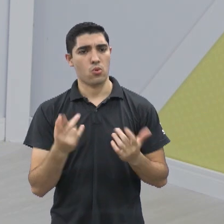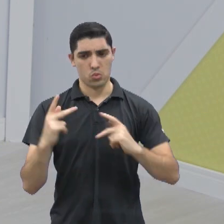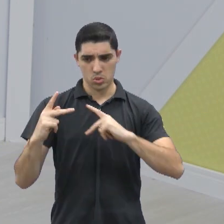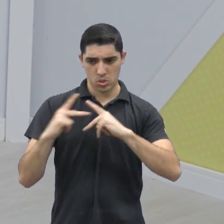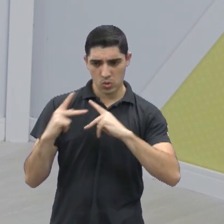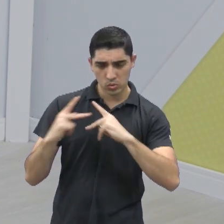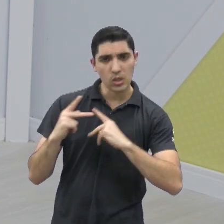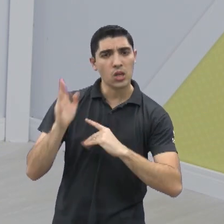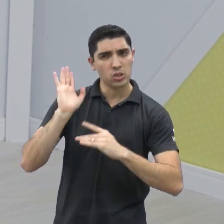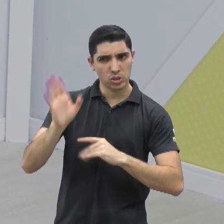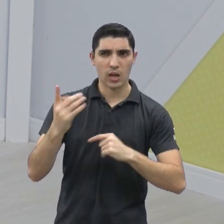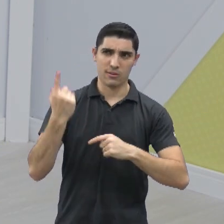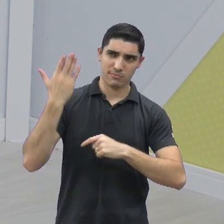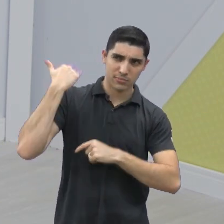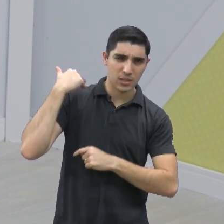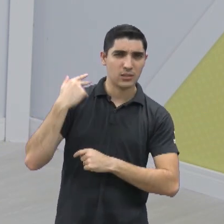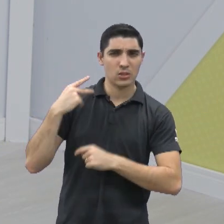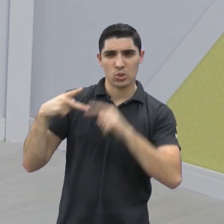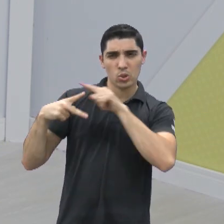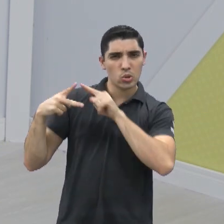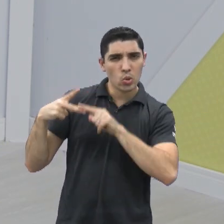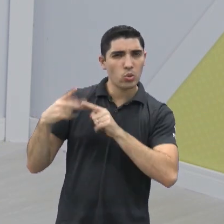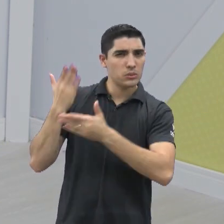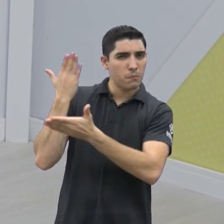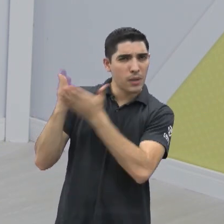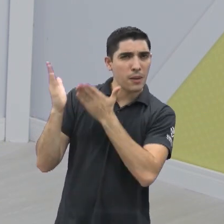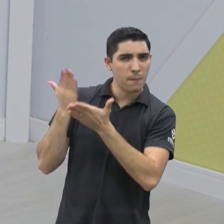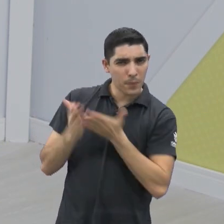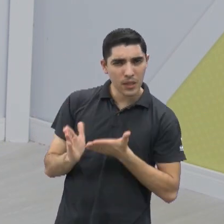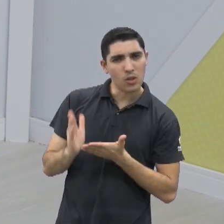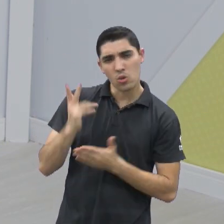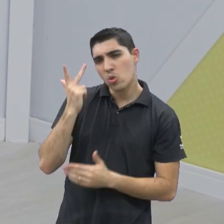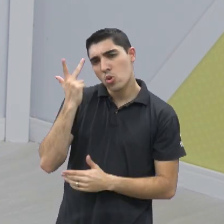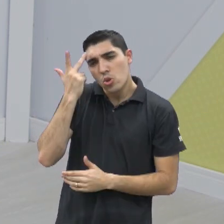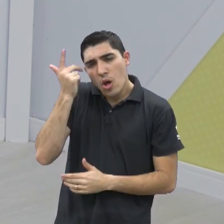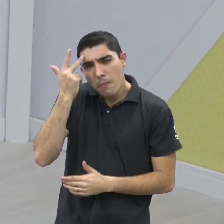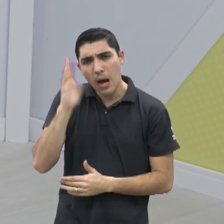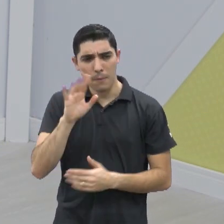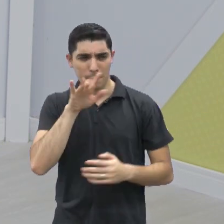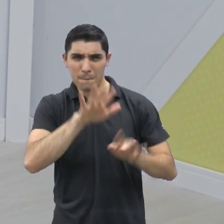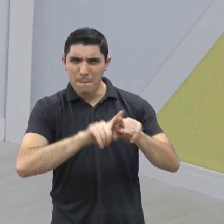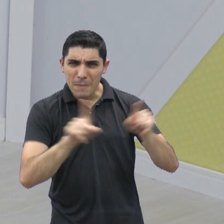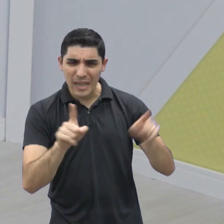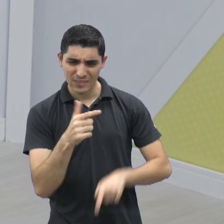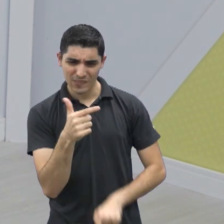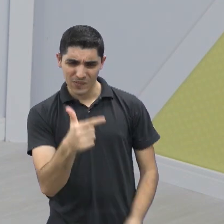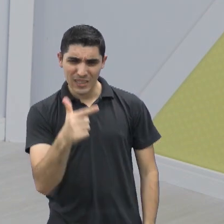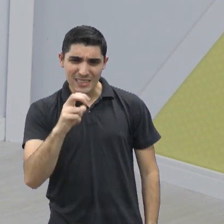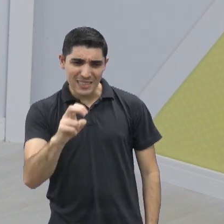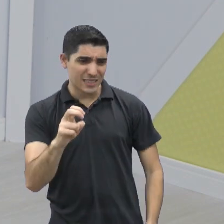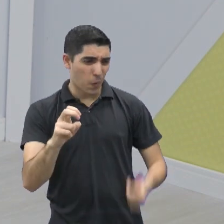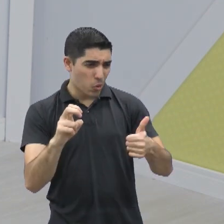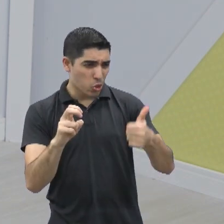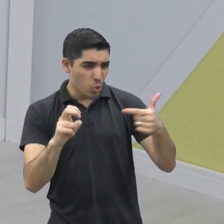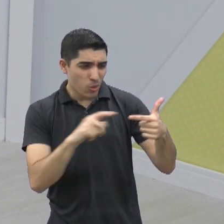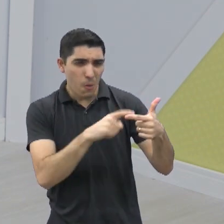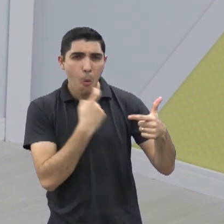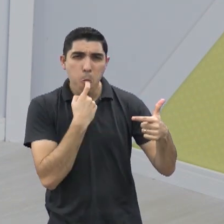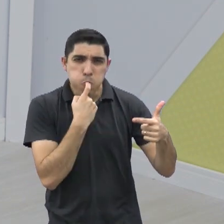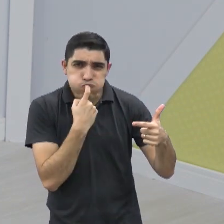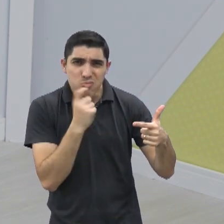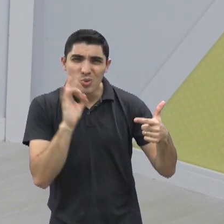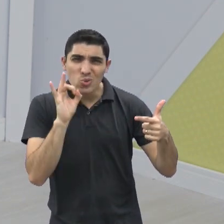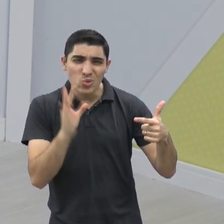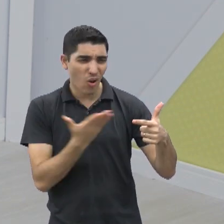vinha de 2 derrotas, a gente sabe da qualidade desse time aí, que dá para produzir mais, mas não pode produzir só 12 pontos dentro de um set, dentro de um período